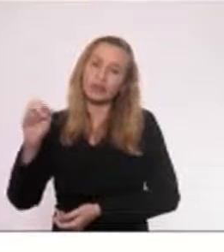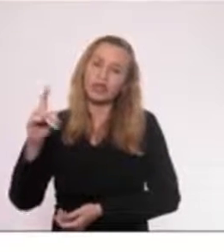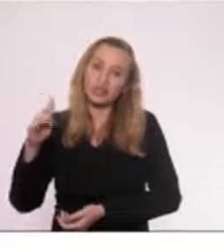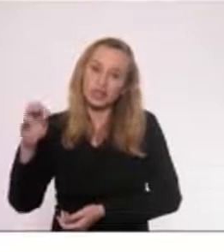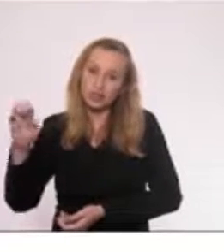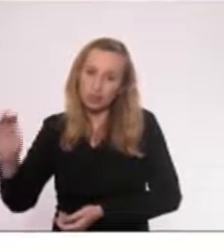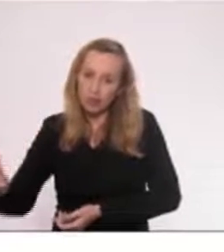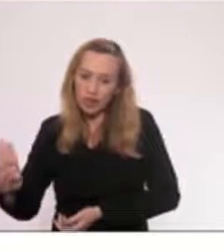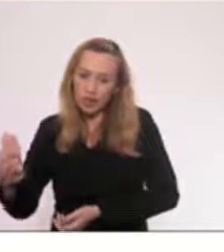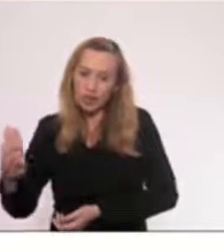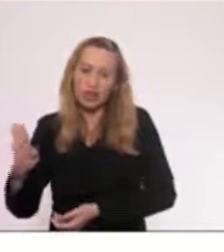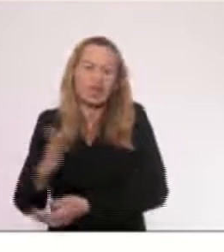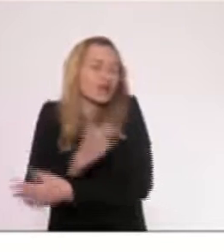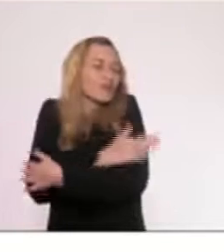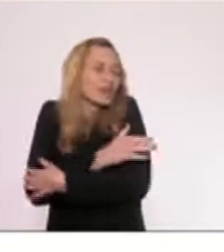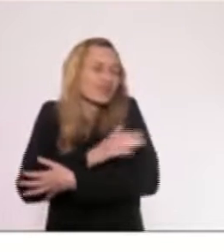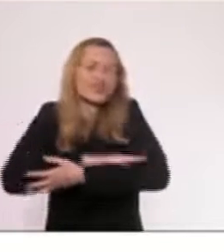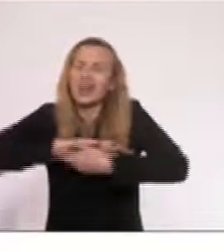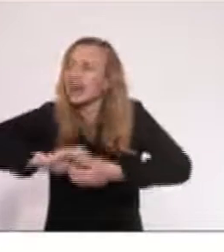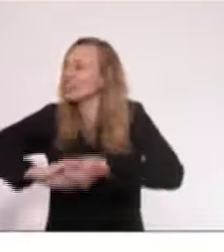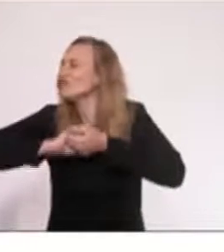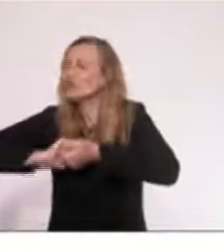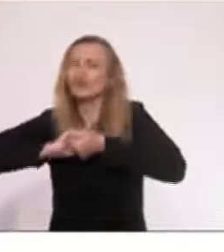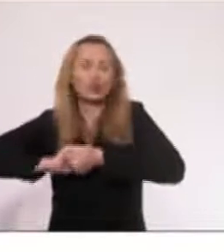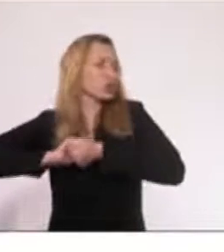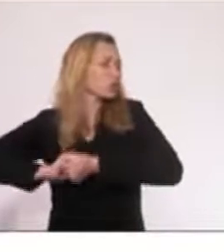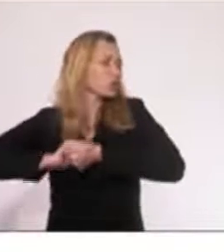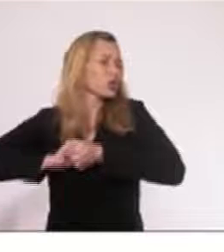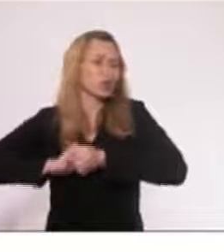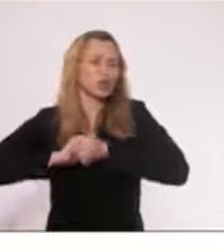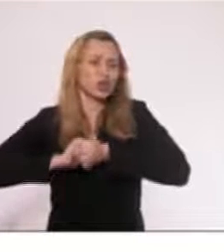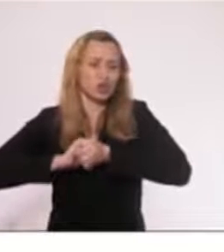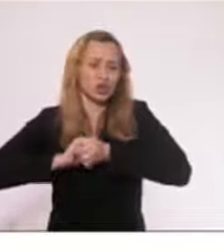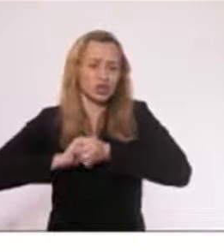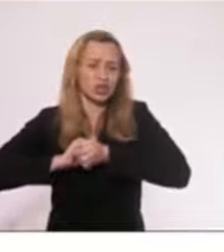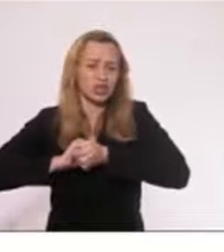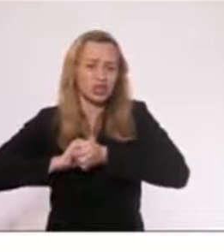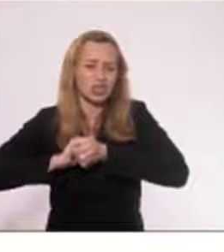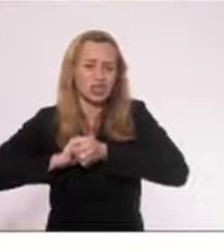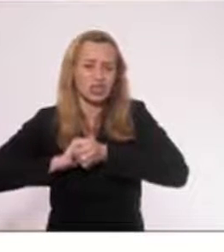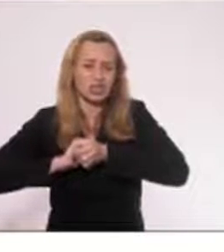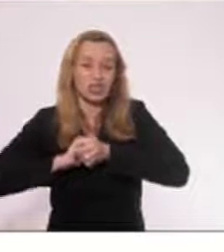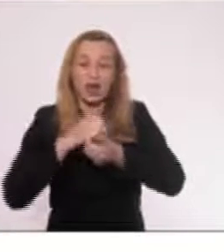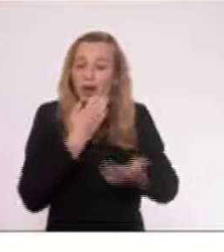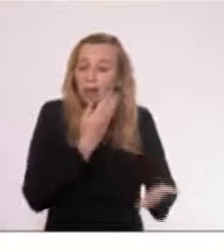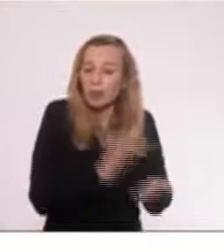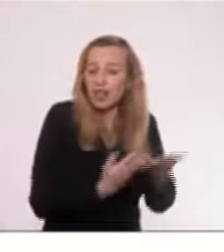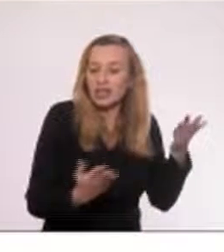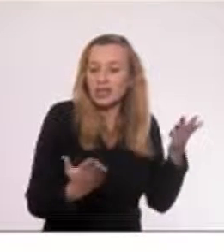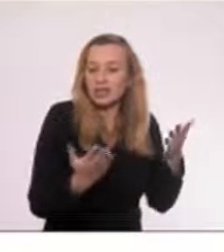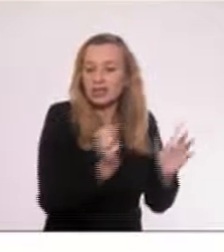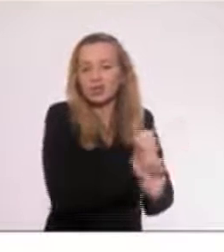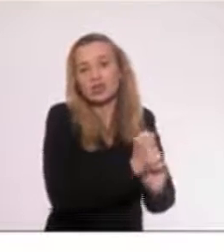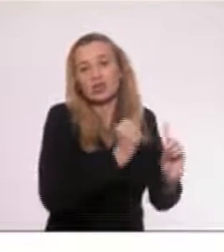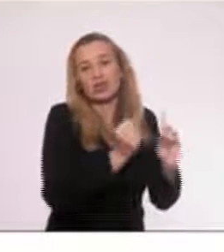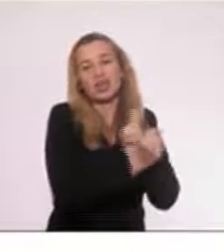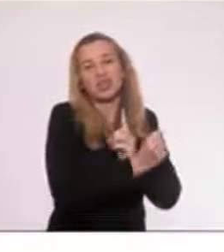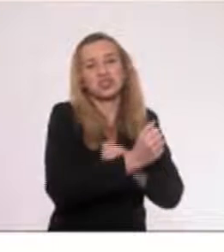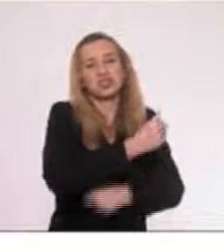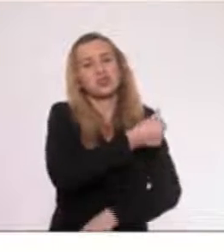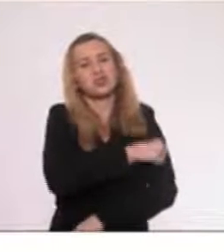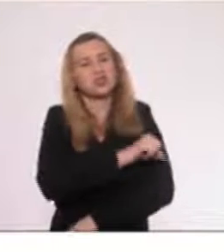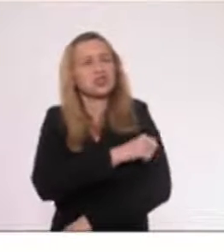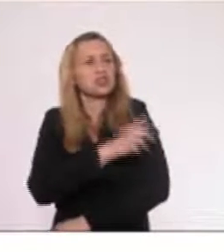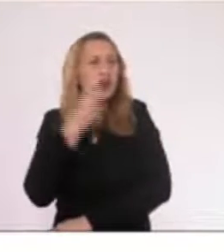PCdoB, abraçados, comemorando a derrota da sociedade do Rio de Janeiro. Eu